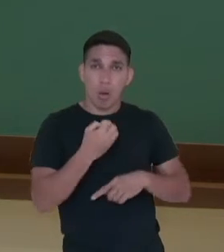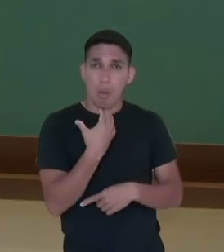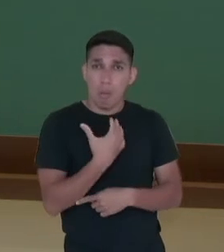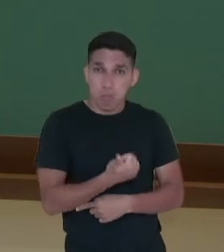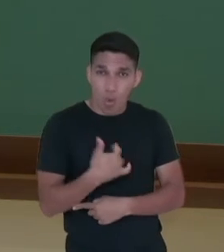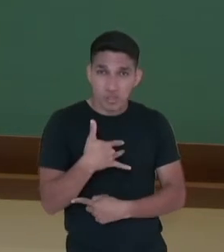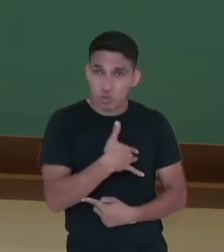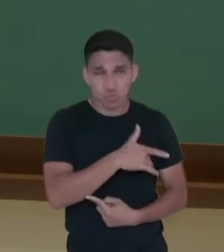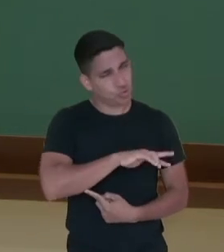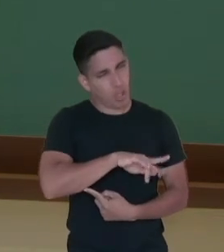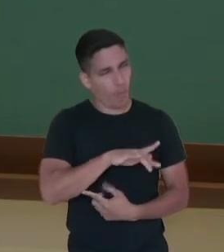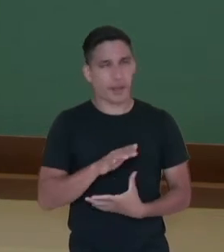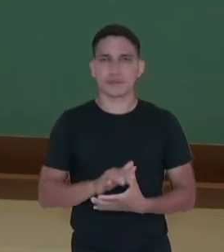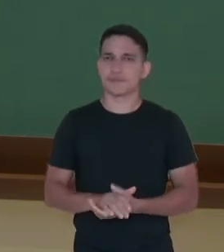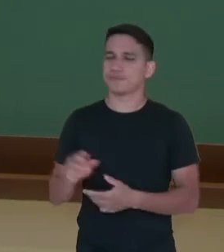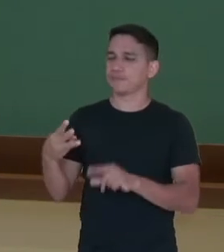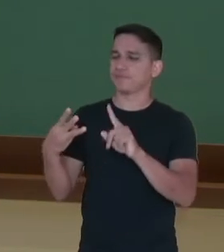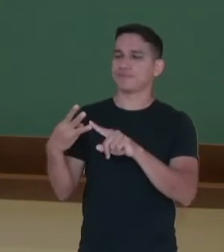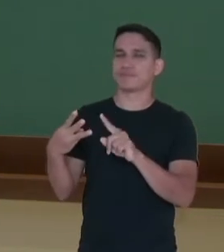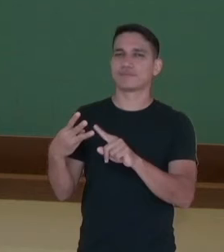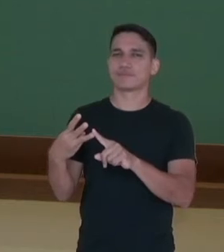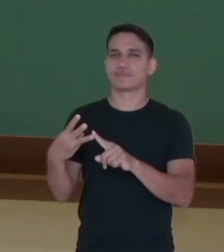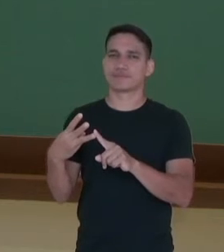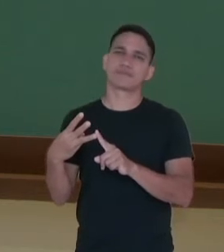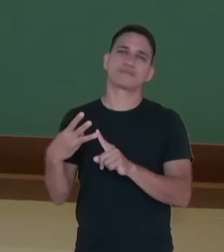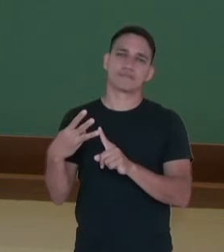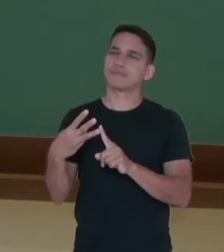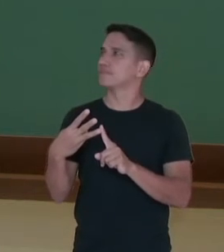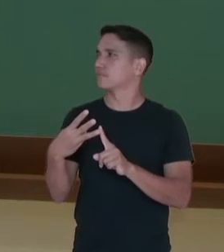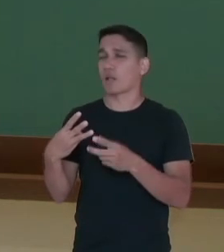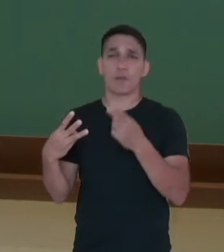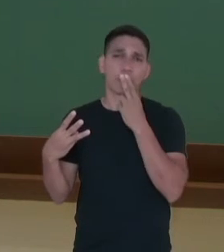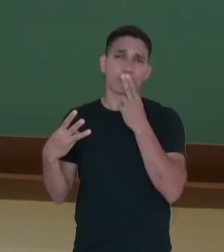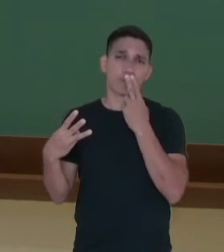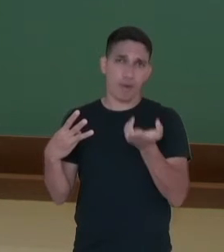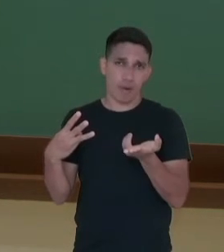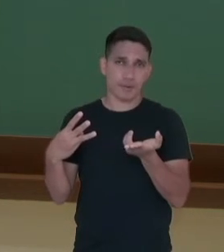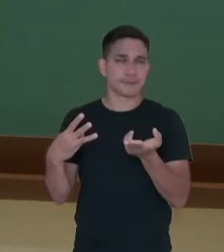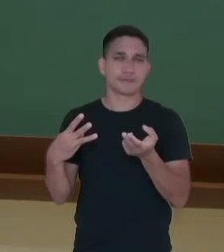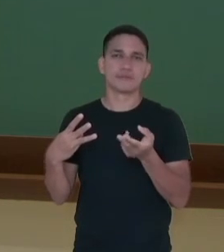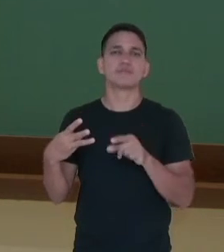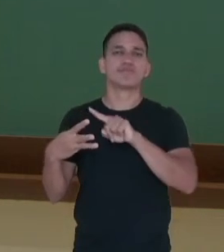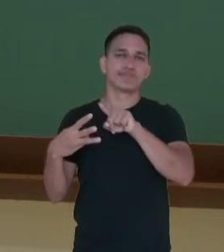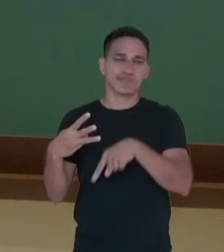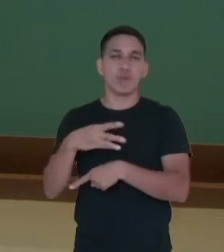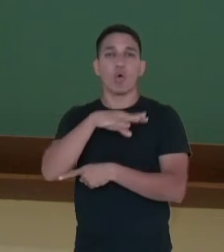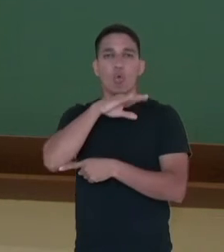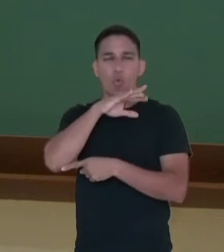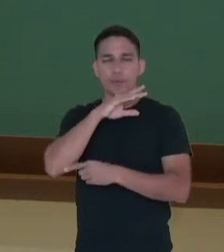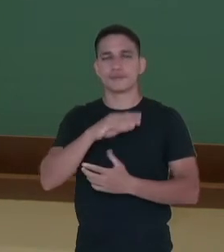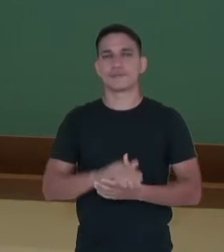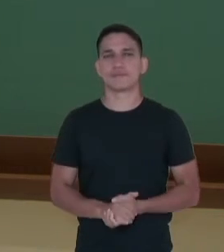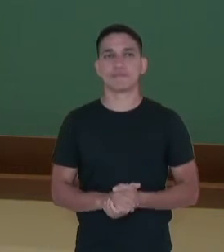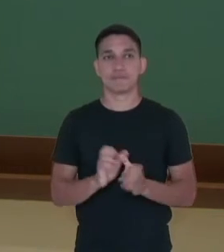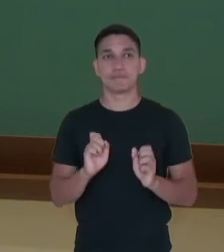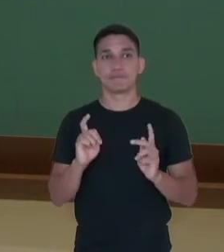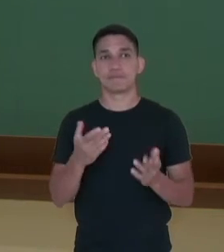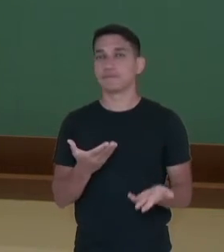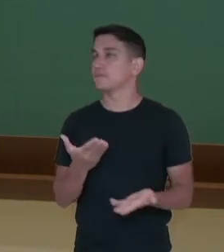exemplo. Consumir tabaco, né? Fumar, tá? O cigarro, ok?